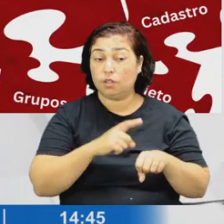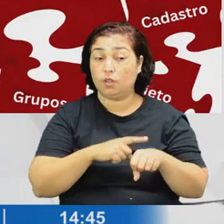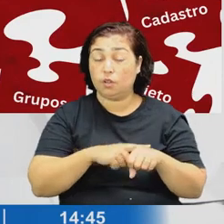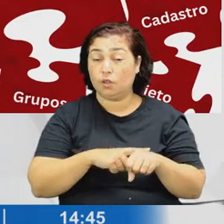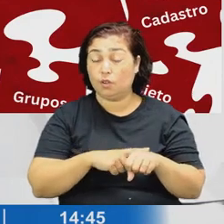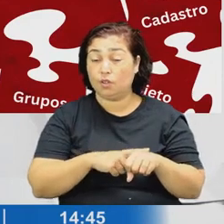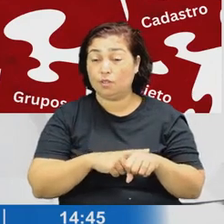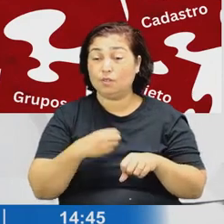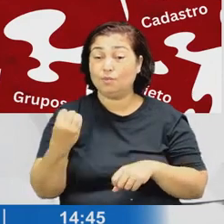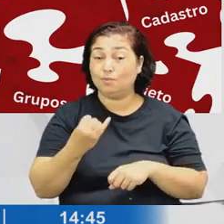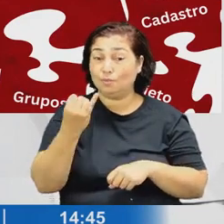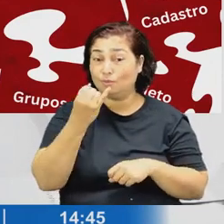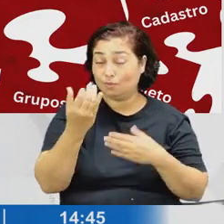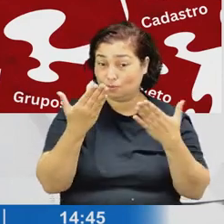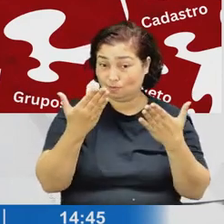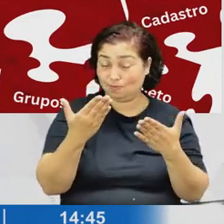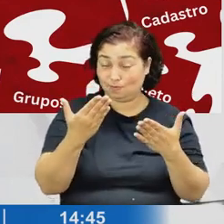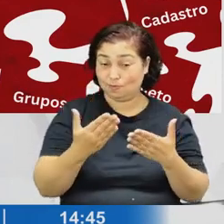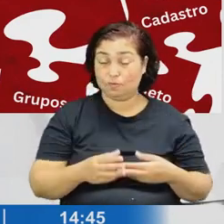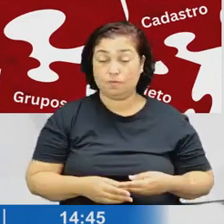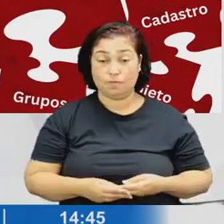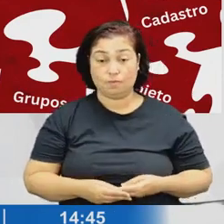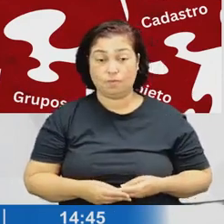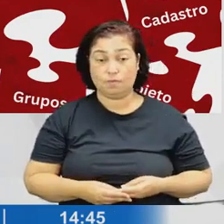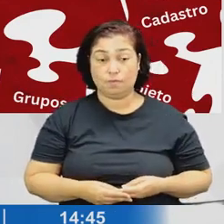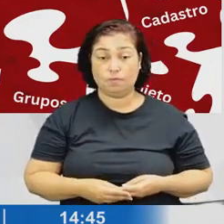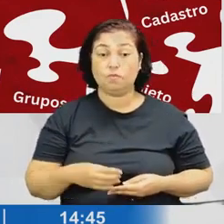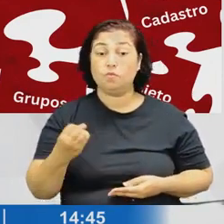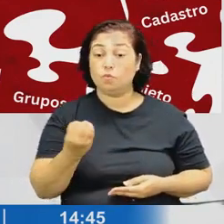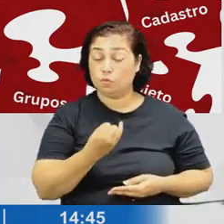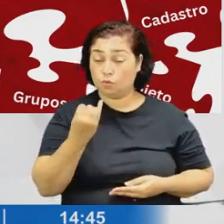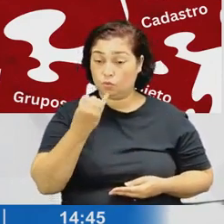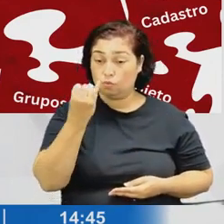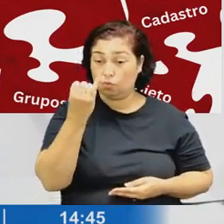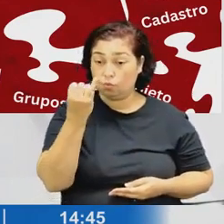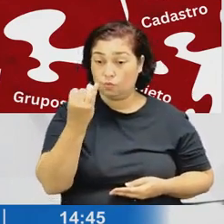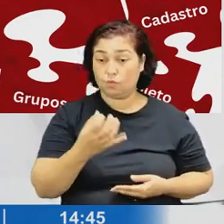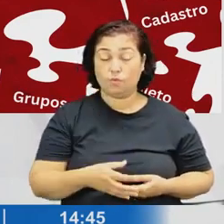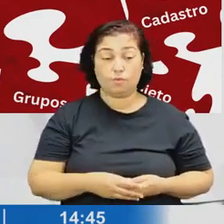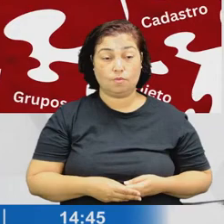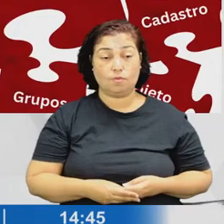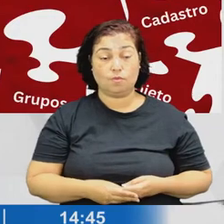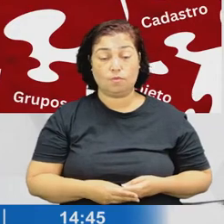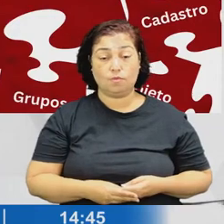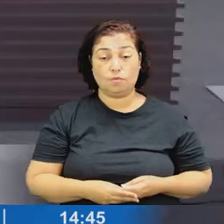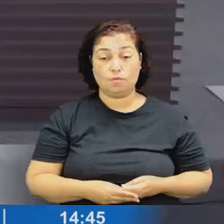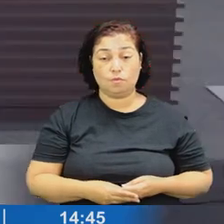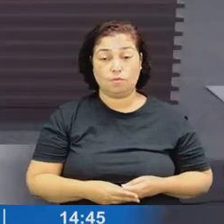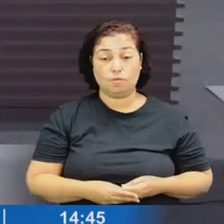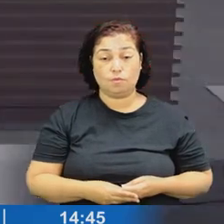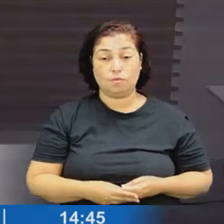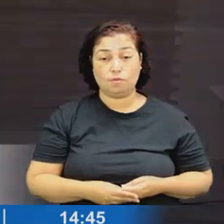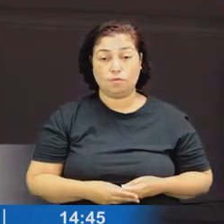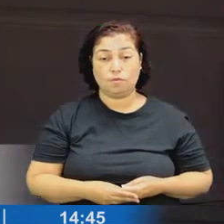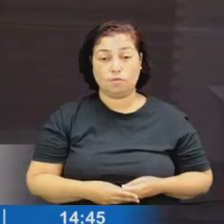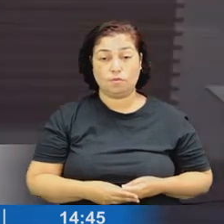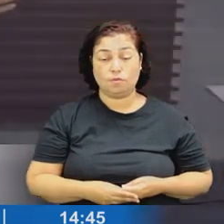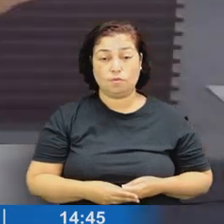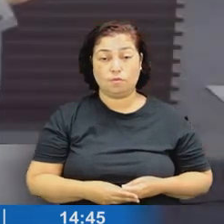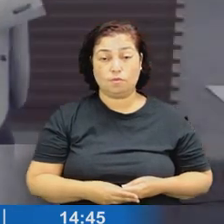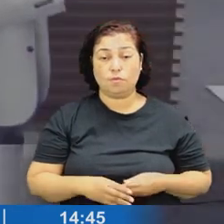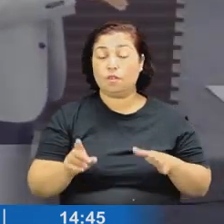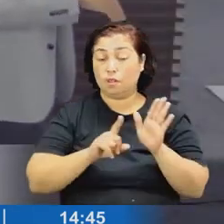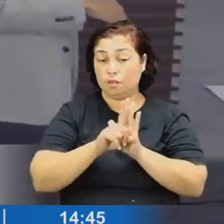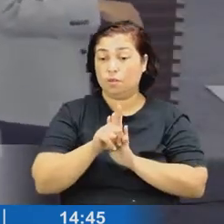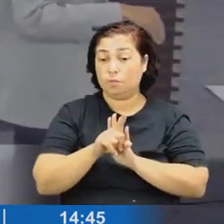aqui extremamente importante vamos lá tem um parlamentar ali tem a moça que trabalha na gestão já vem para cá agora você